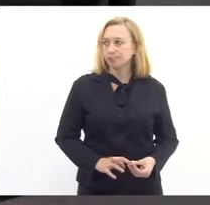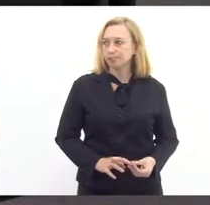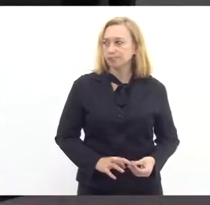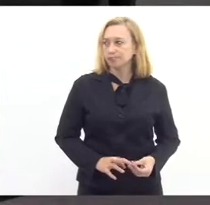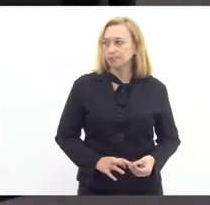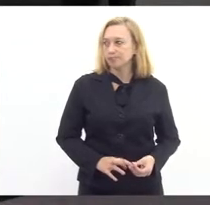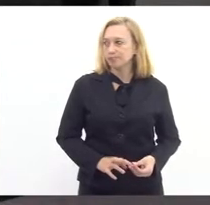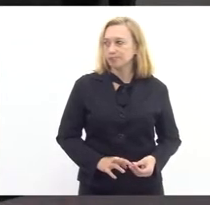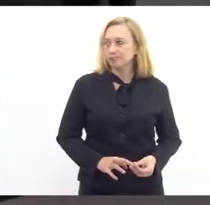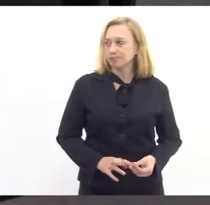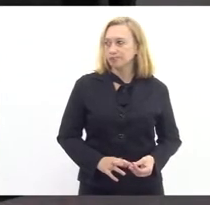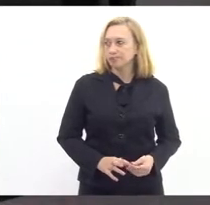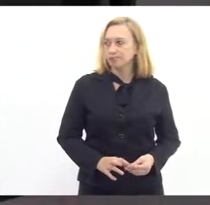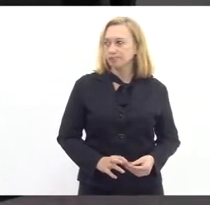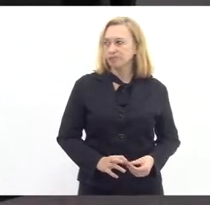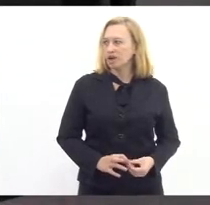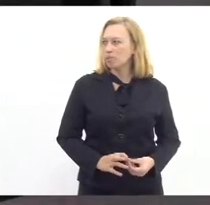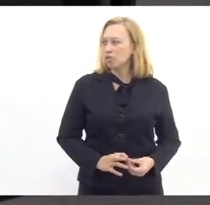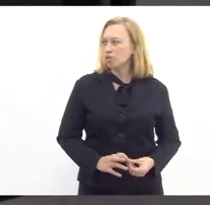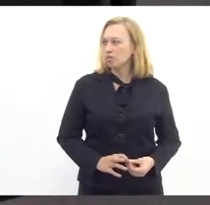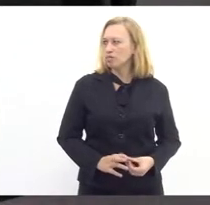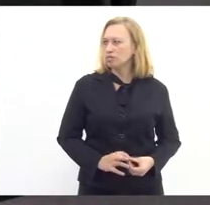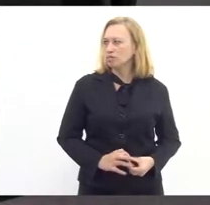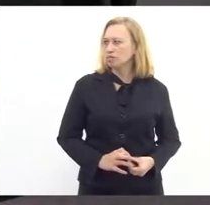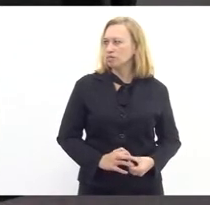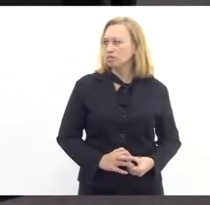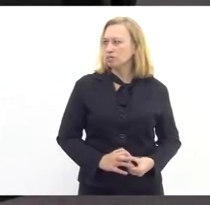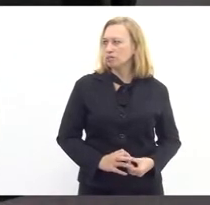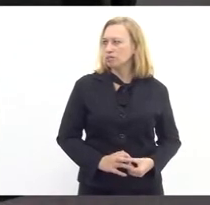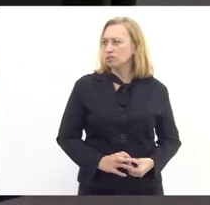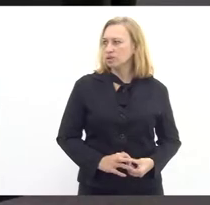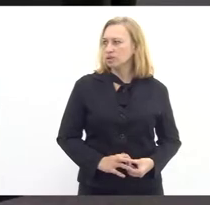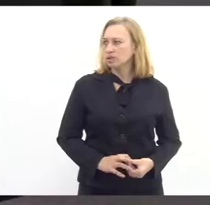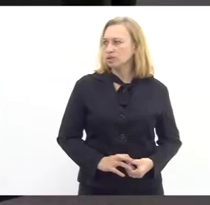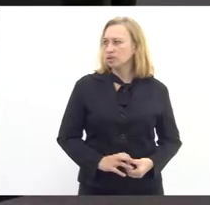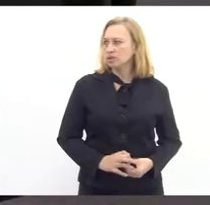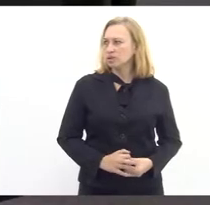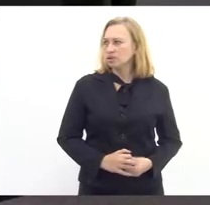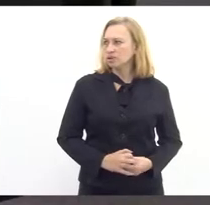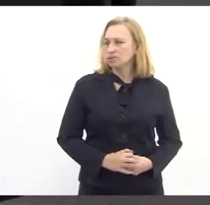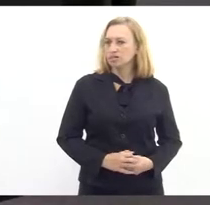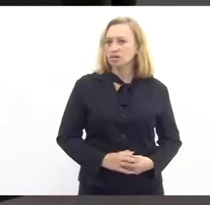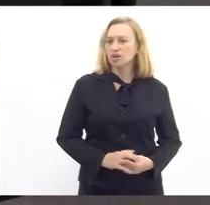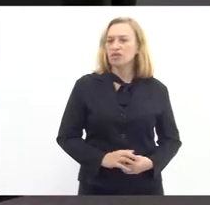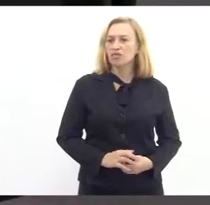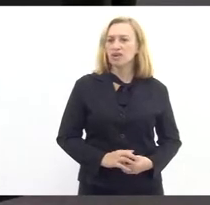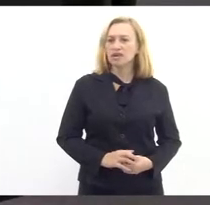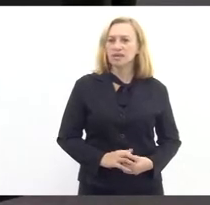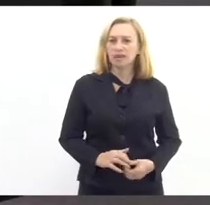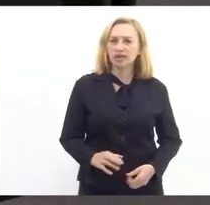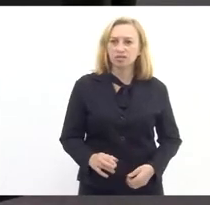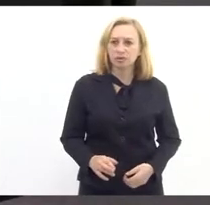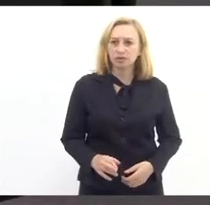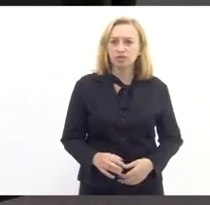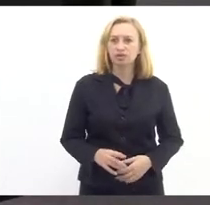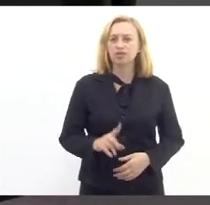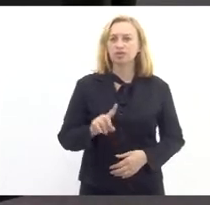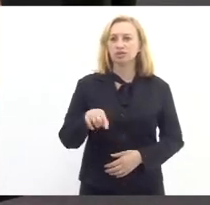Tendo em vista que na audiência passada ficou acordado entre os membros da Comissão Parlamentar de